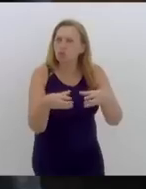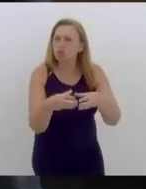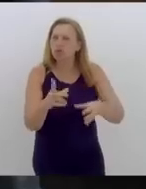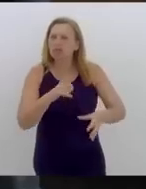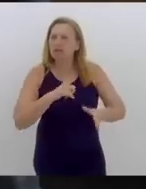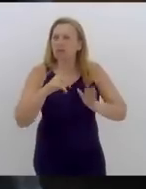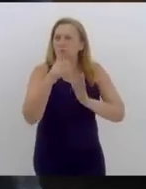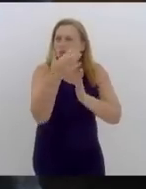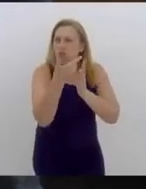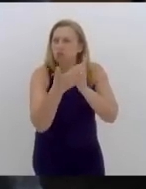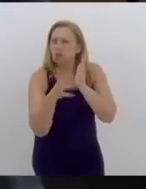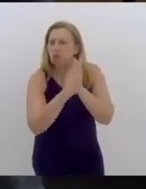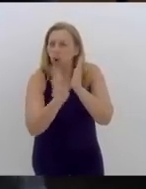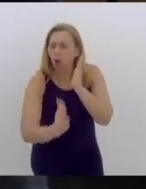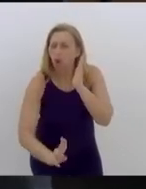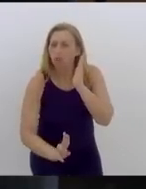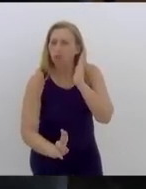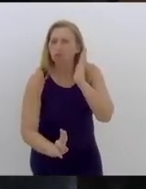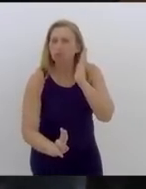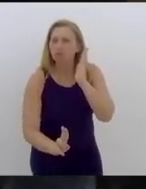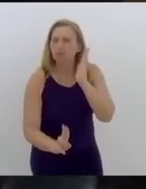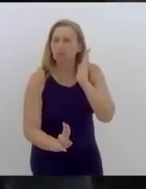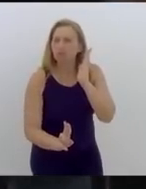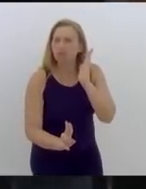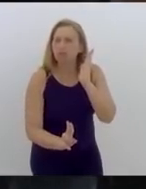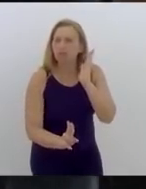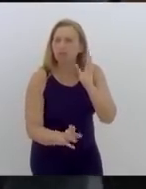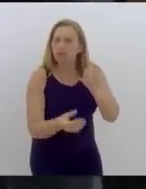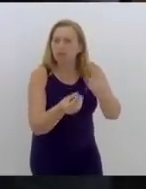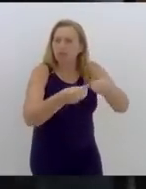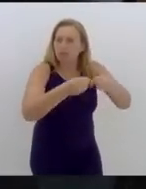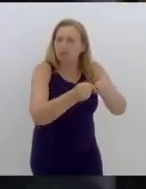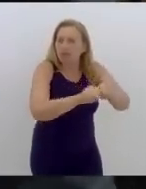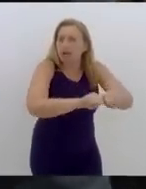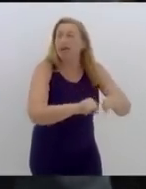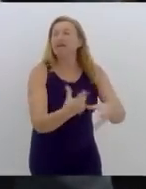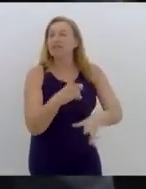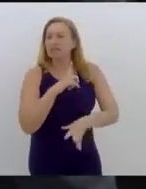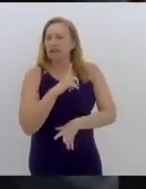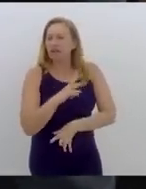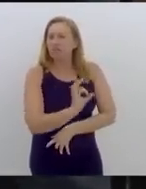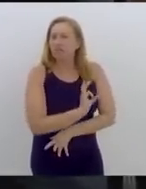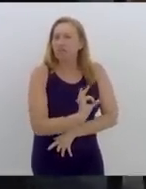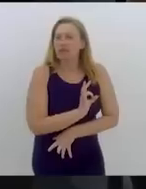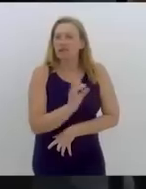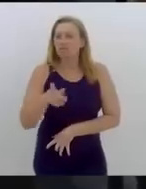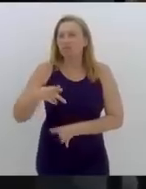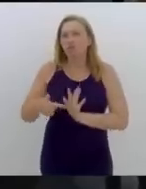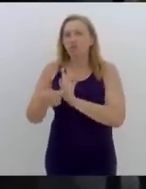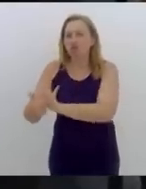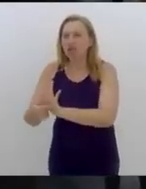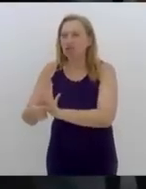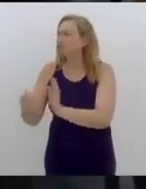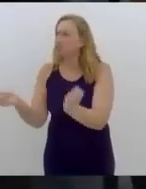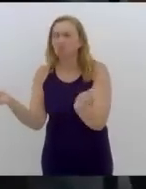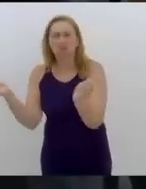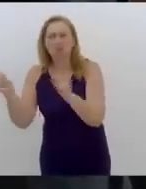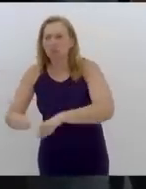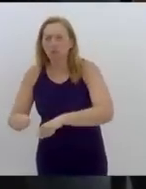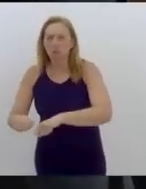lista porque quebra a isonomia eu tenho policiais que foram dados como incapazes e voltaram pela